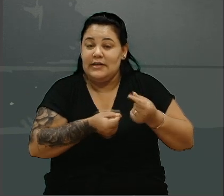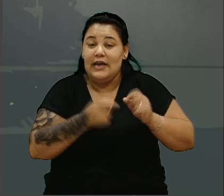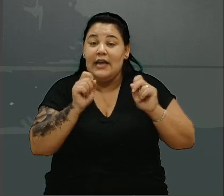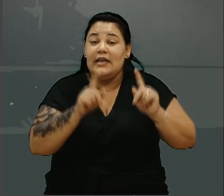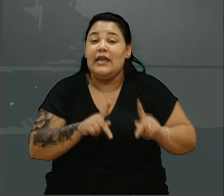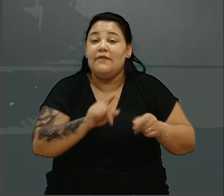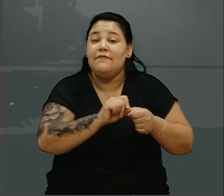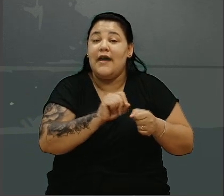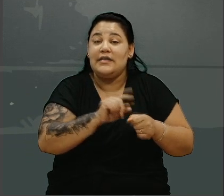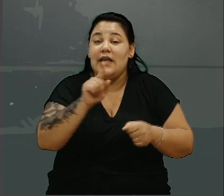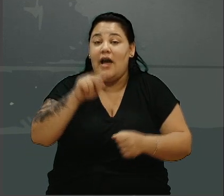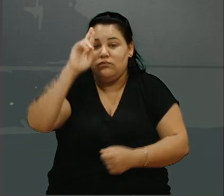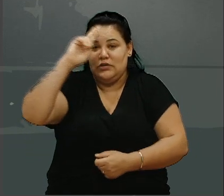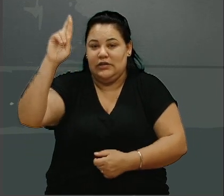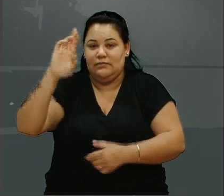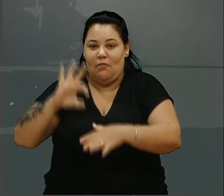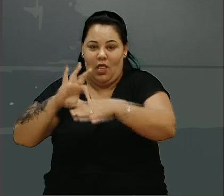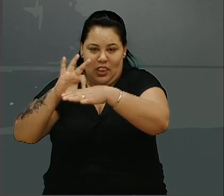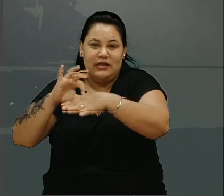nossos diretores.